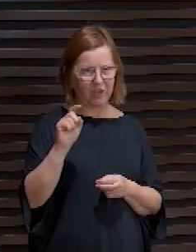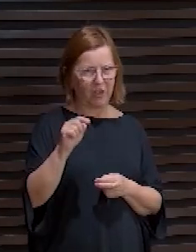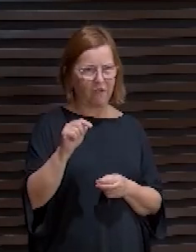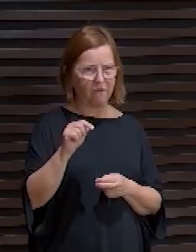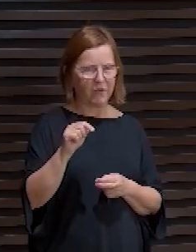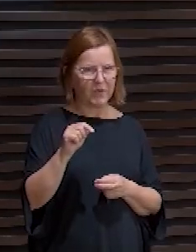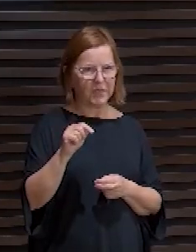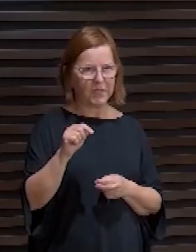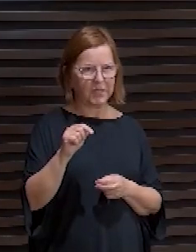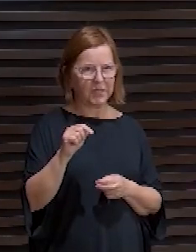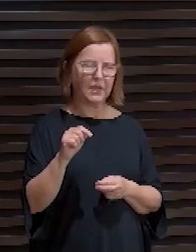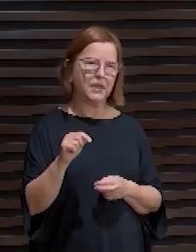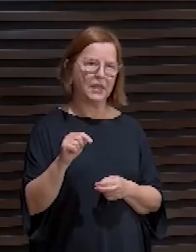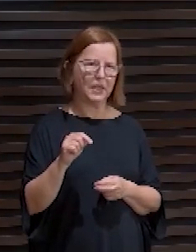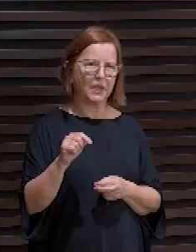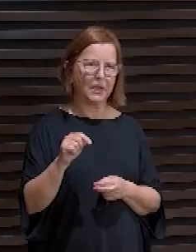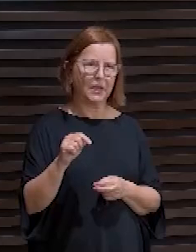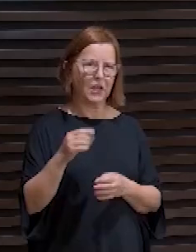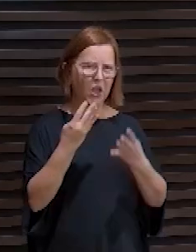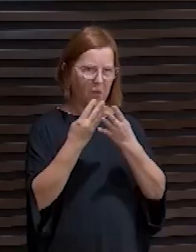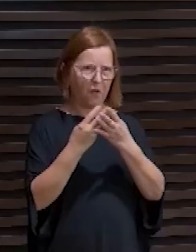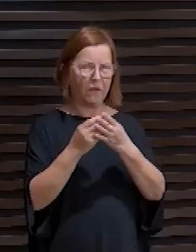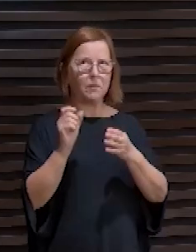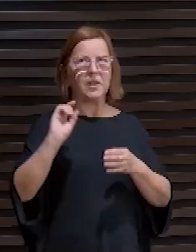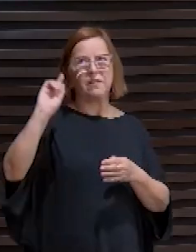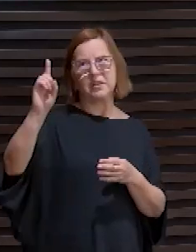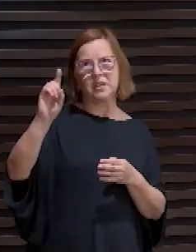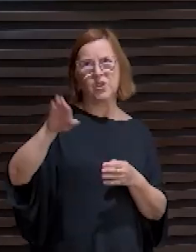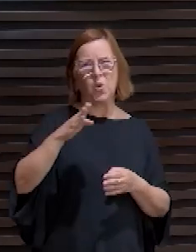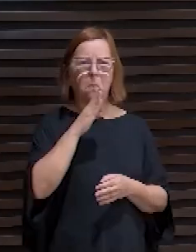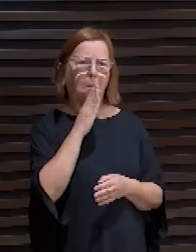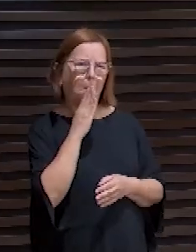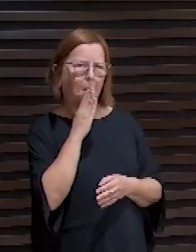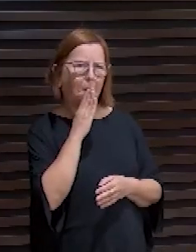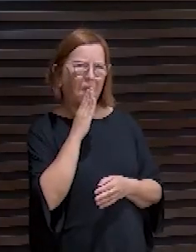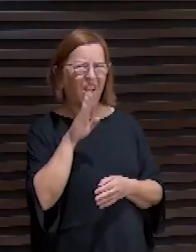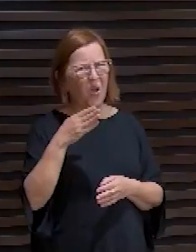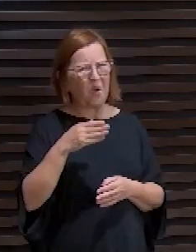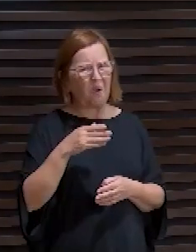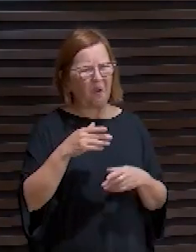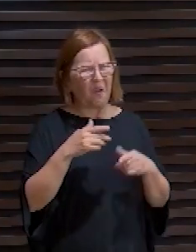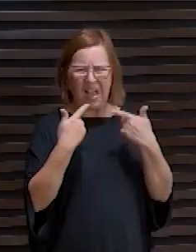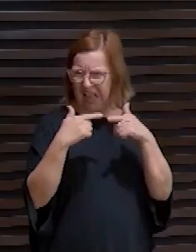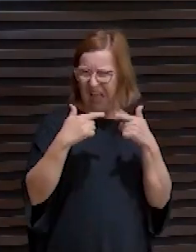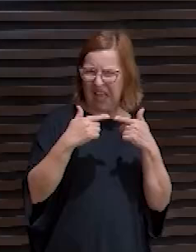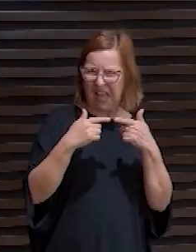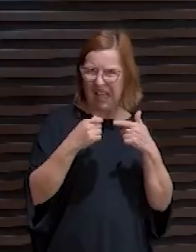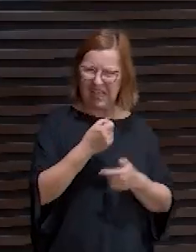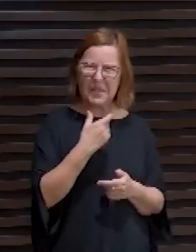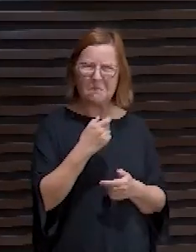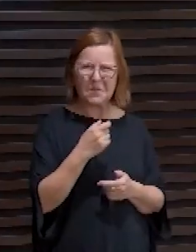quieto, dá uma risadinha de vez em quando acontece alguma piada desse tipo? Como que nós nos